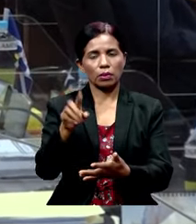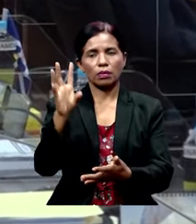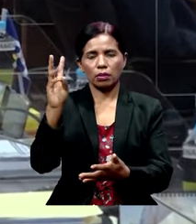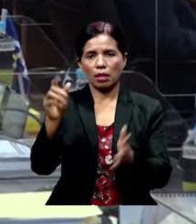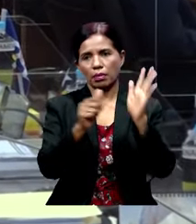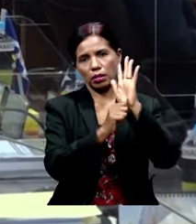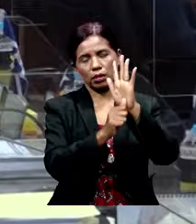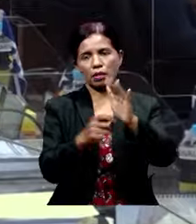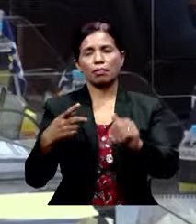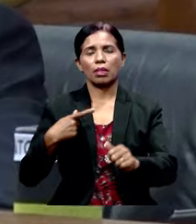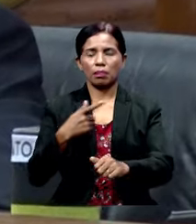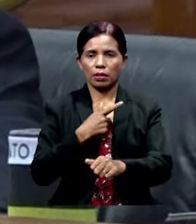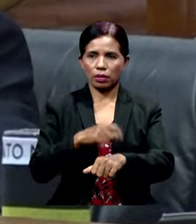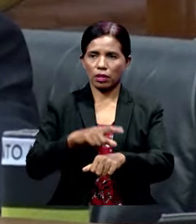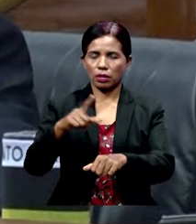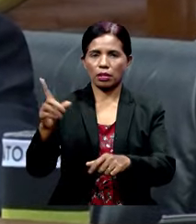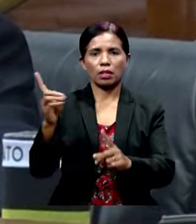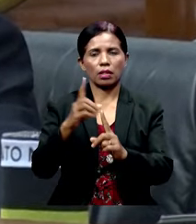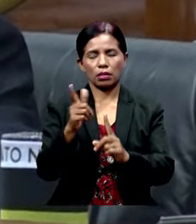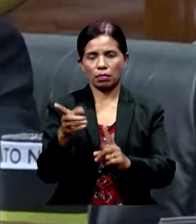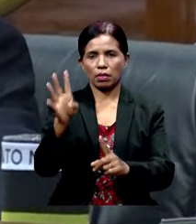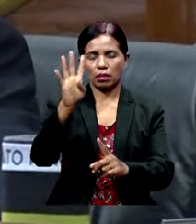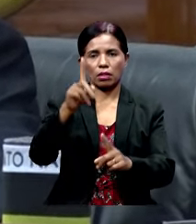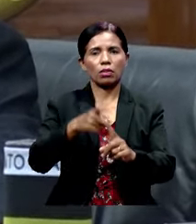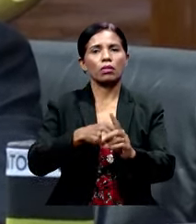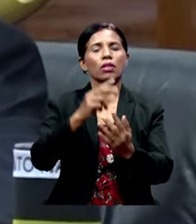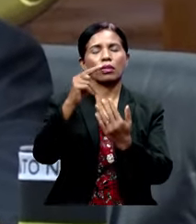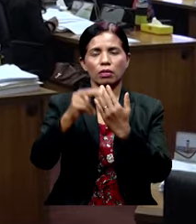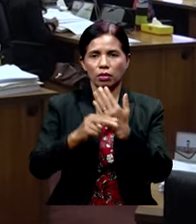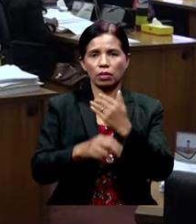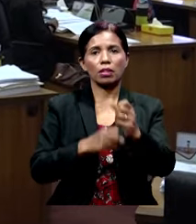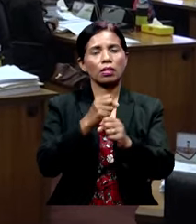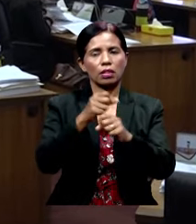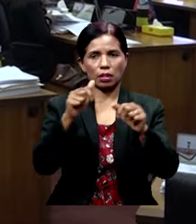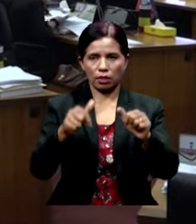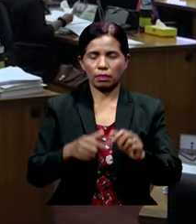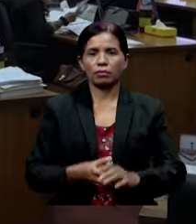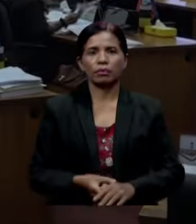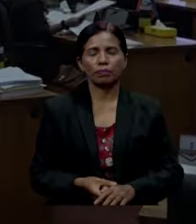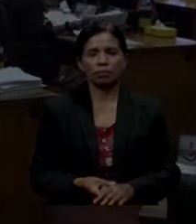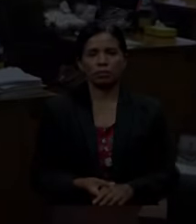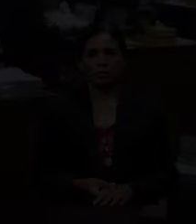apresenta para o Parlamento Nacional e a loron cronula e senhat fulang novembro a tina nen. Luciano Amaral, Zaime dos Santos, Gemen.